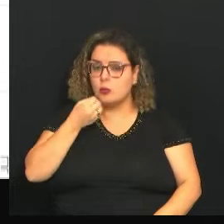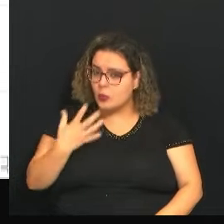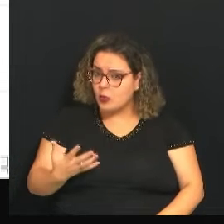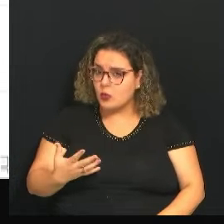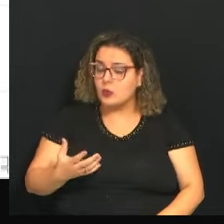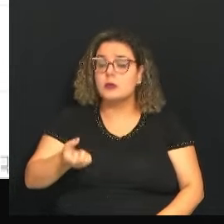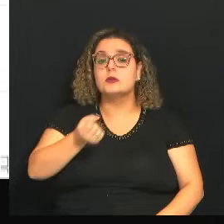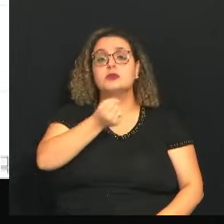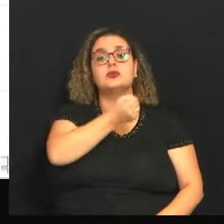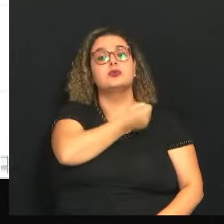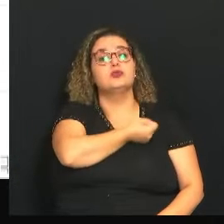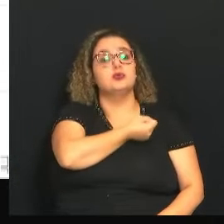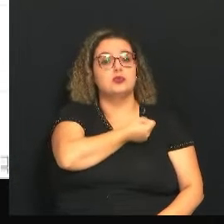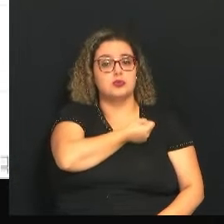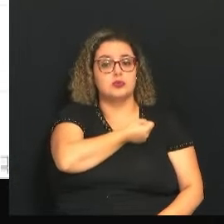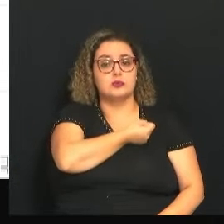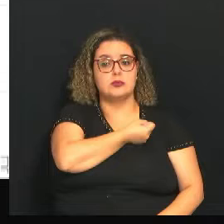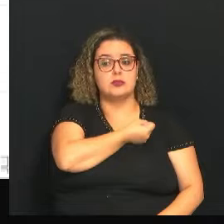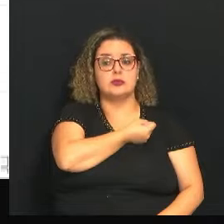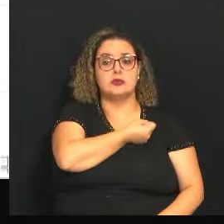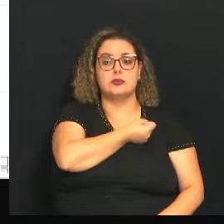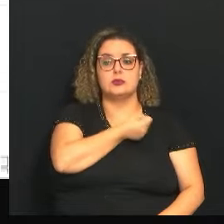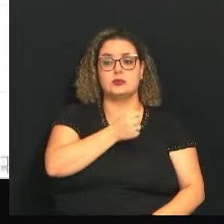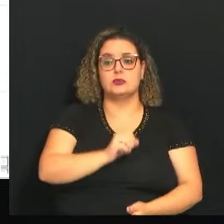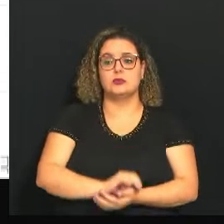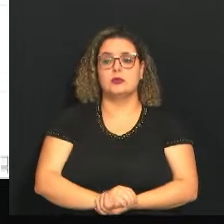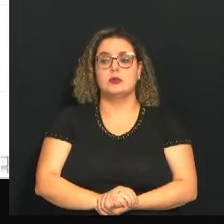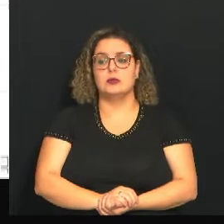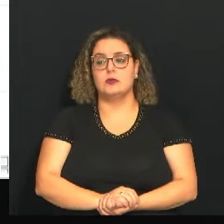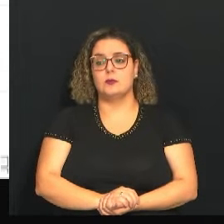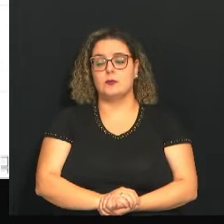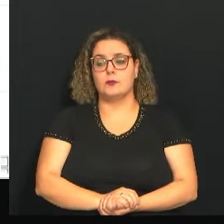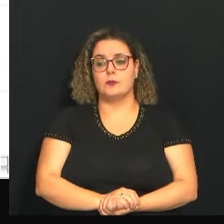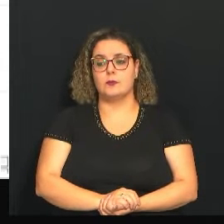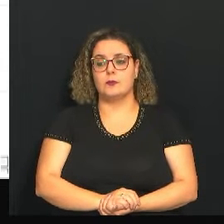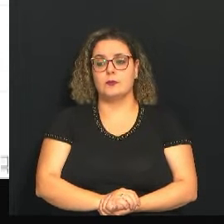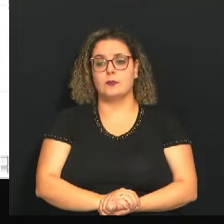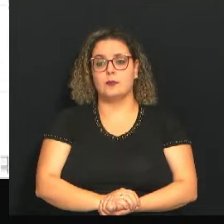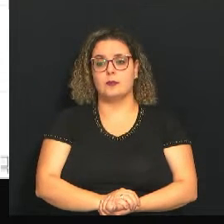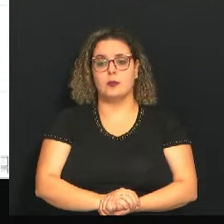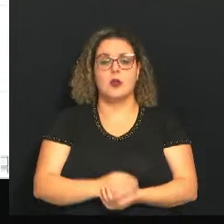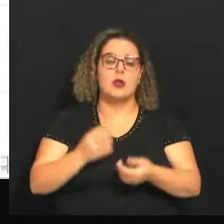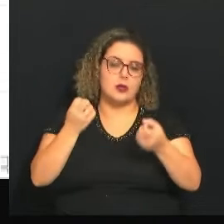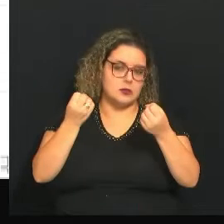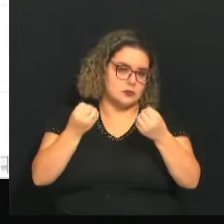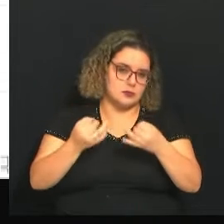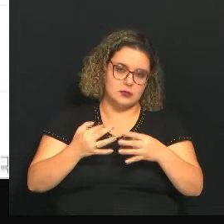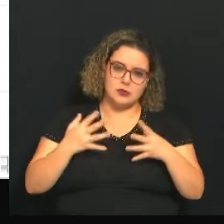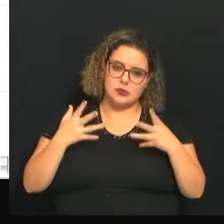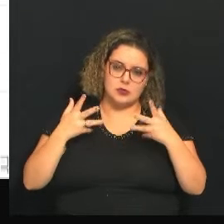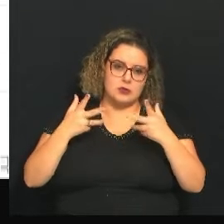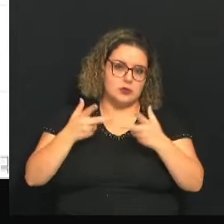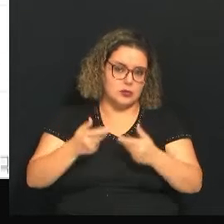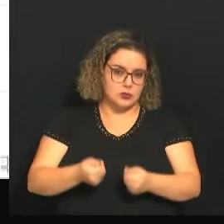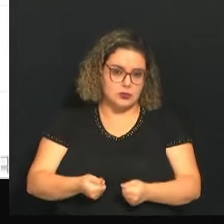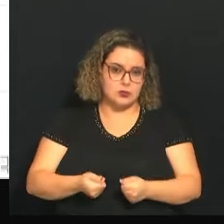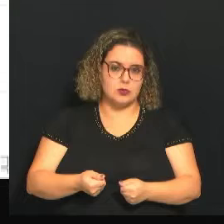números, né? Eu sei que isso daqui são números, mas deixam, assim, eles falam por si, né? E a inflação, em